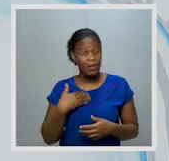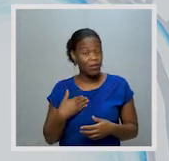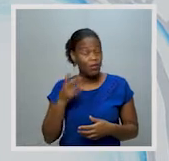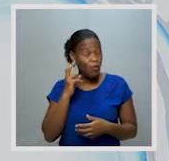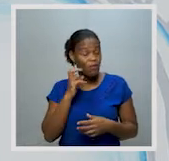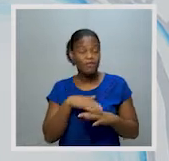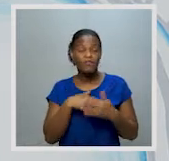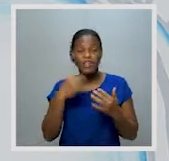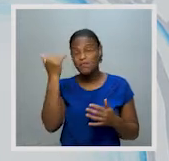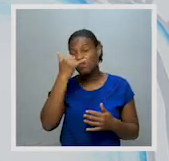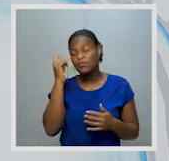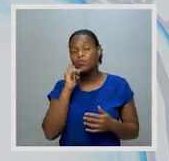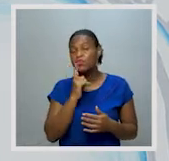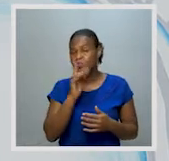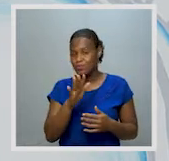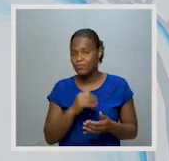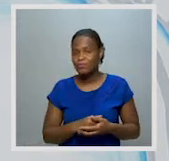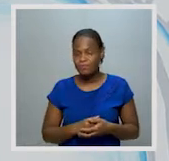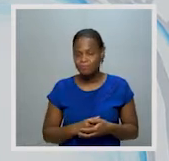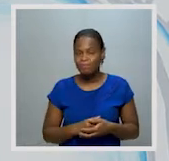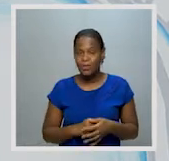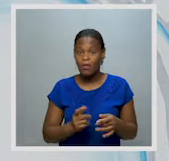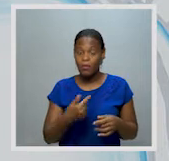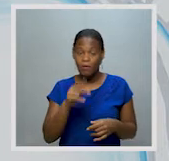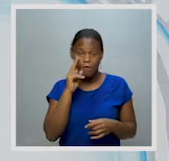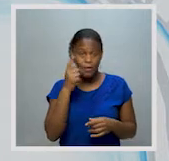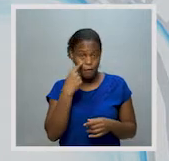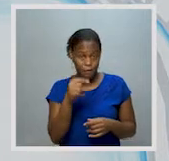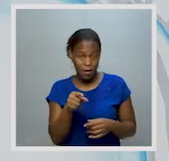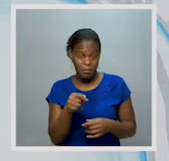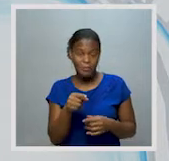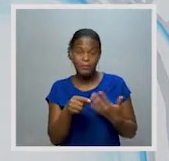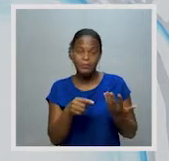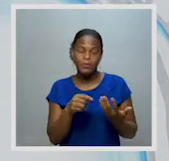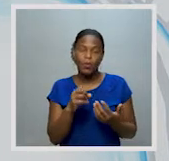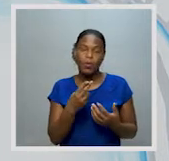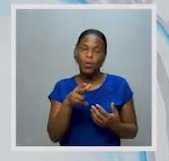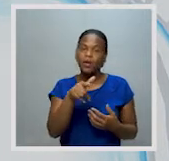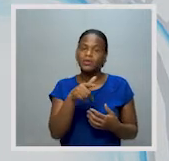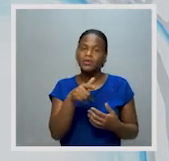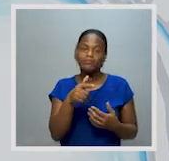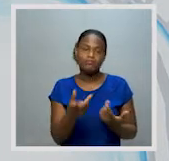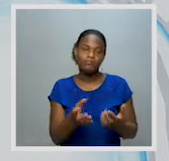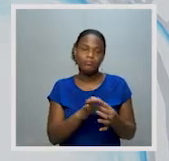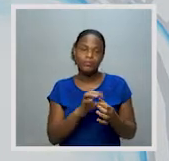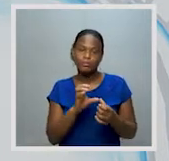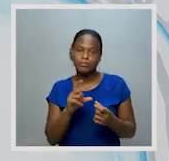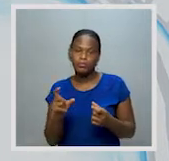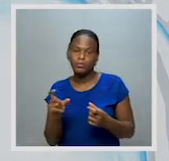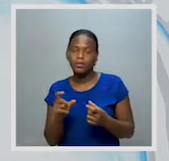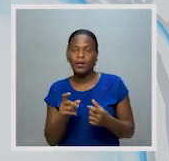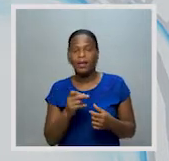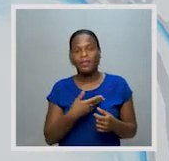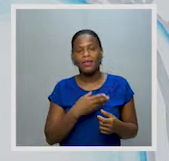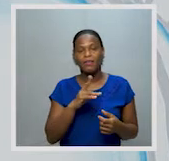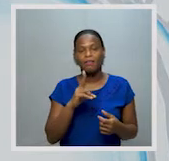viram? Nós falamos que a tendência desses verbos, a tendência dessas conjunções,